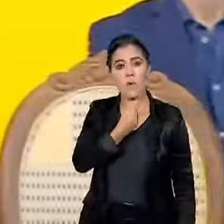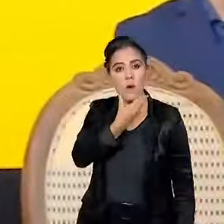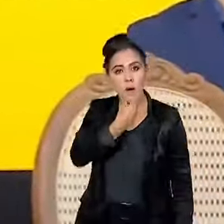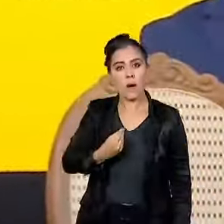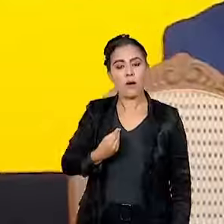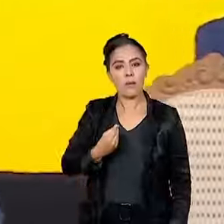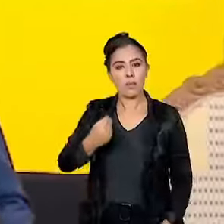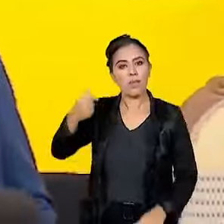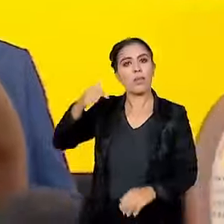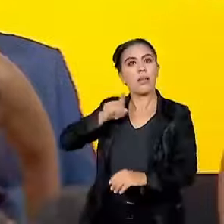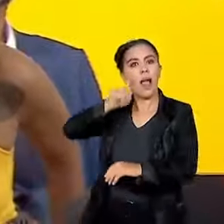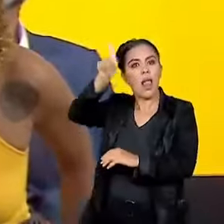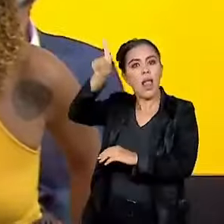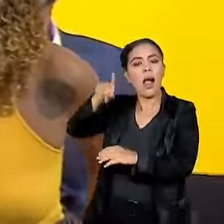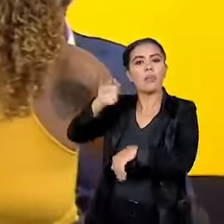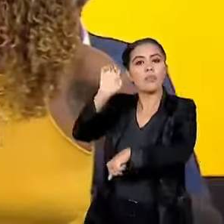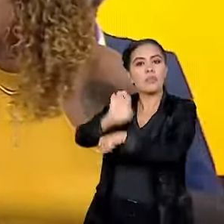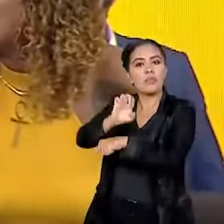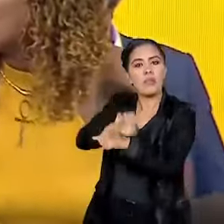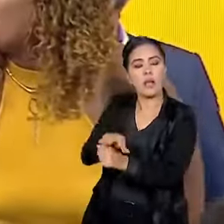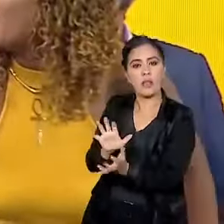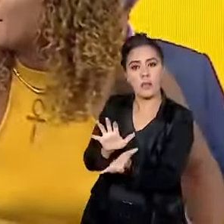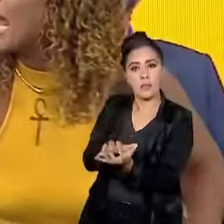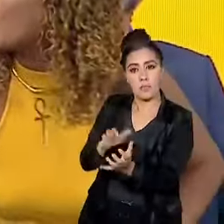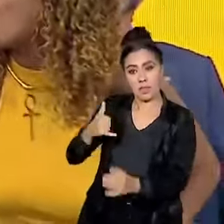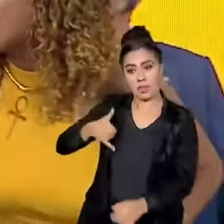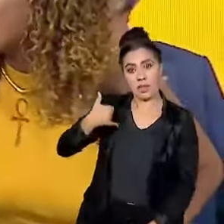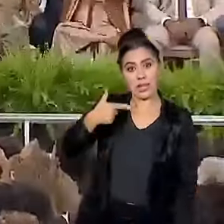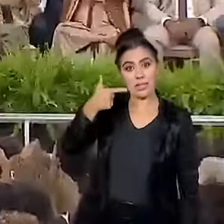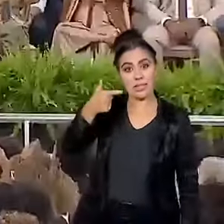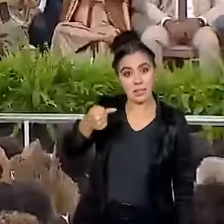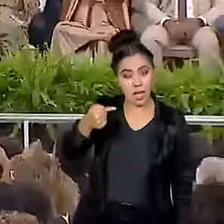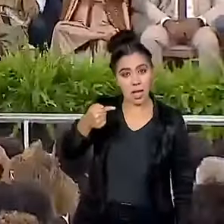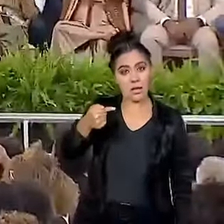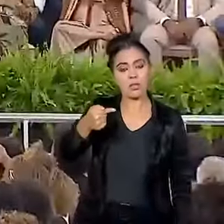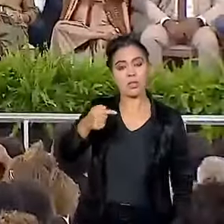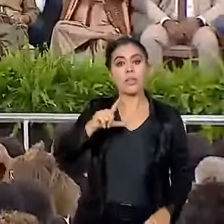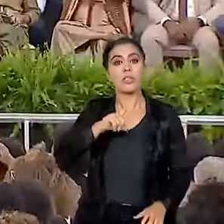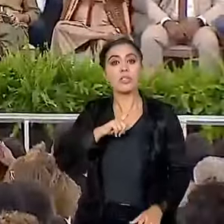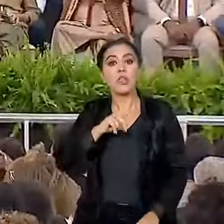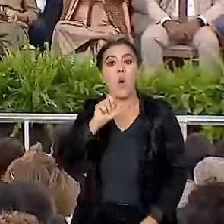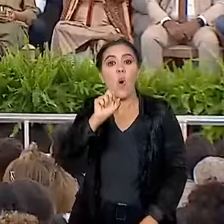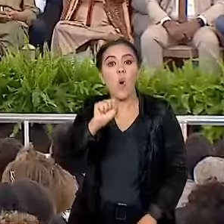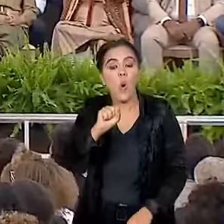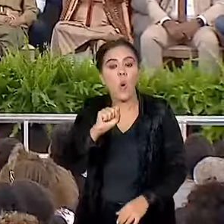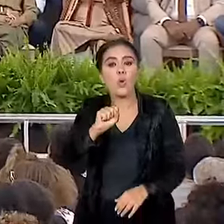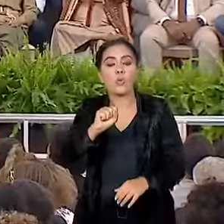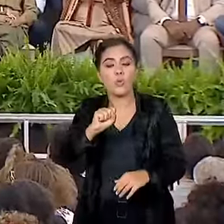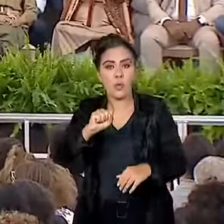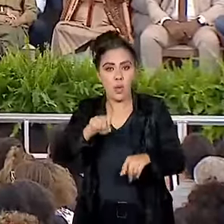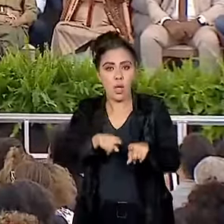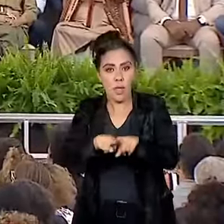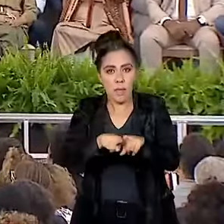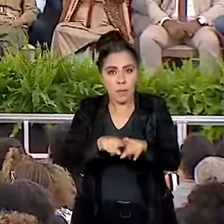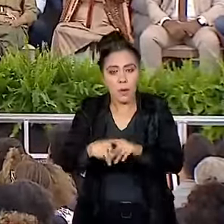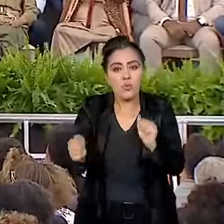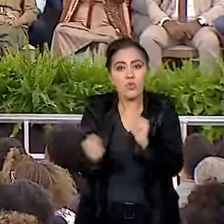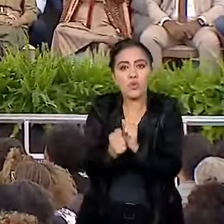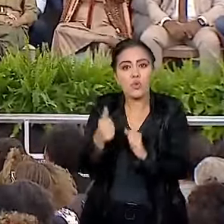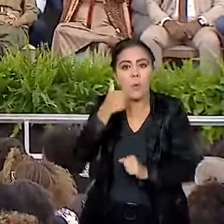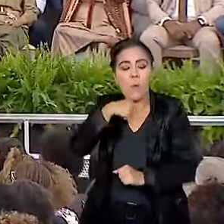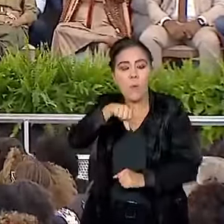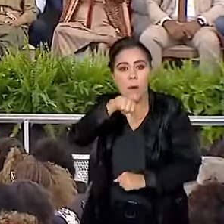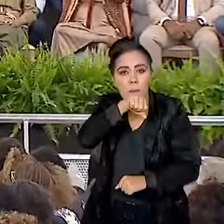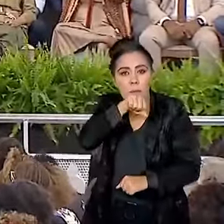saí de Pernambuco com 7 anos de idade, com 8 irmãos agarrados no rabo da saia para não morrer de